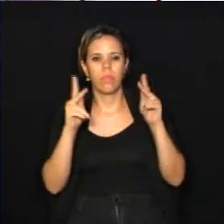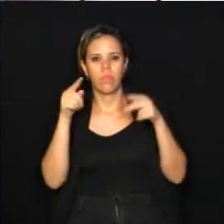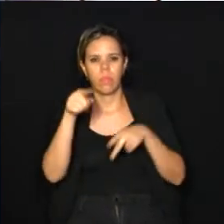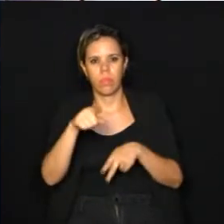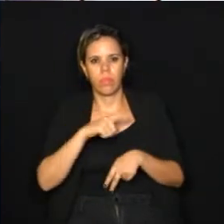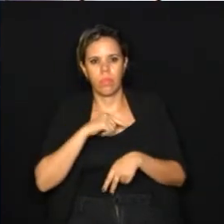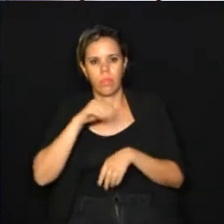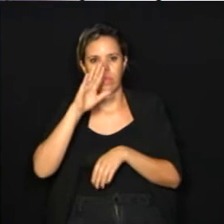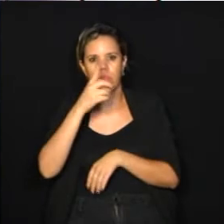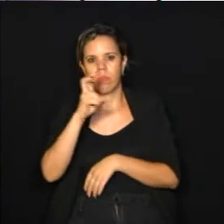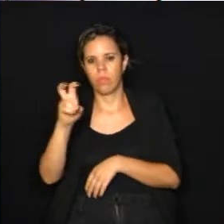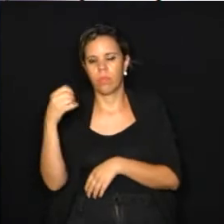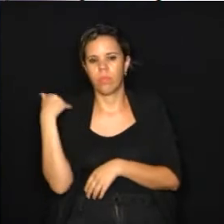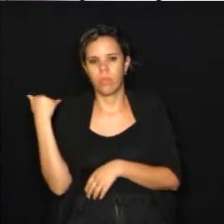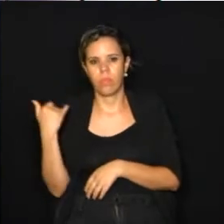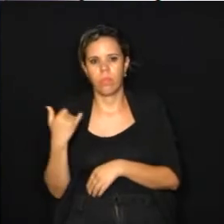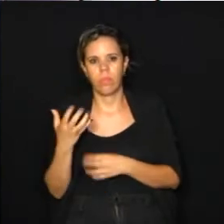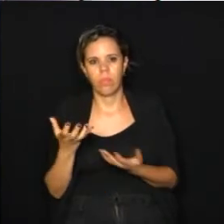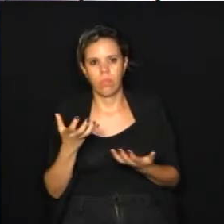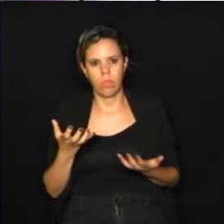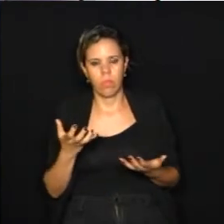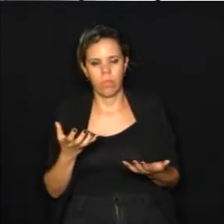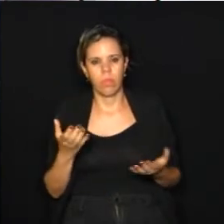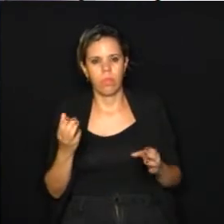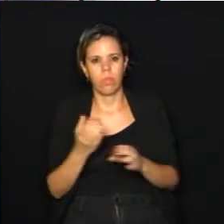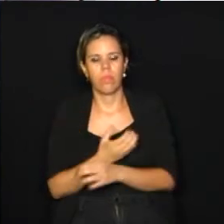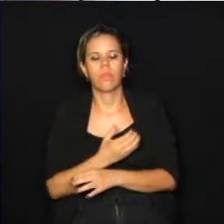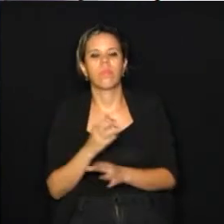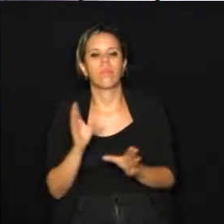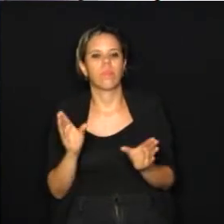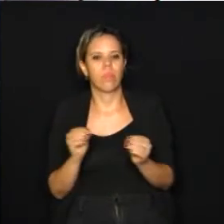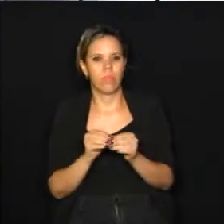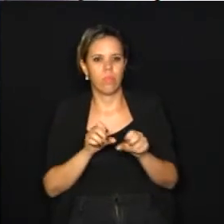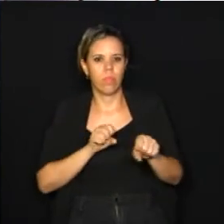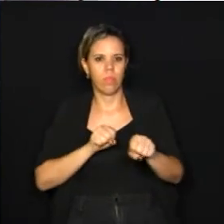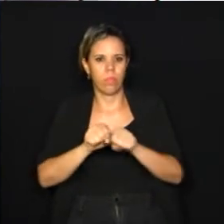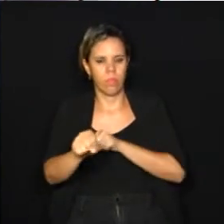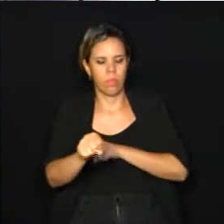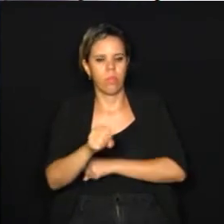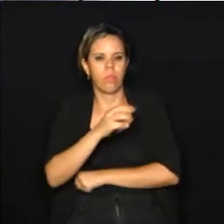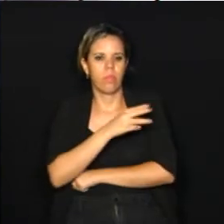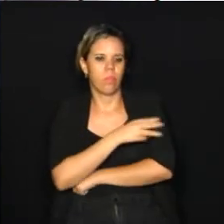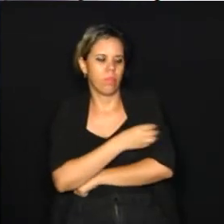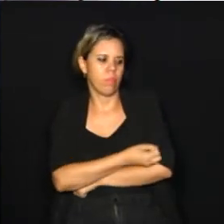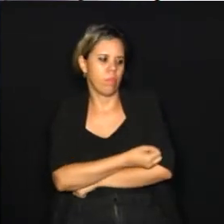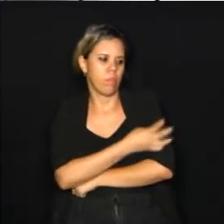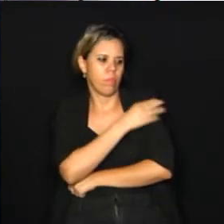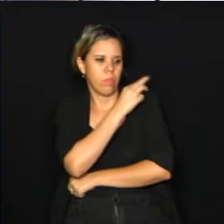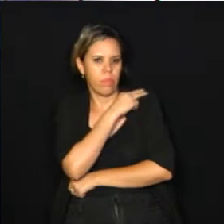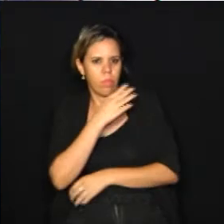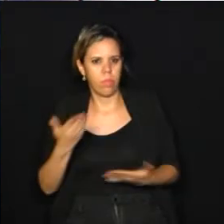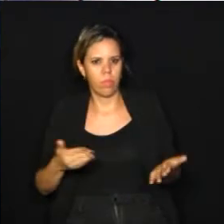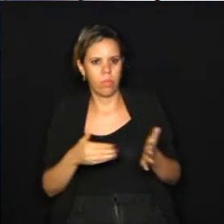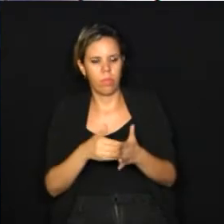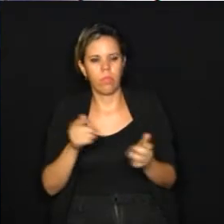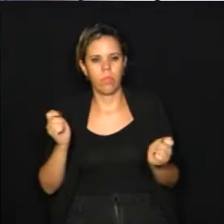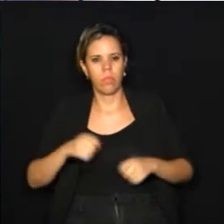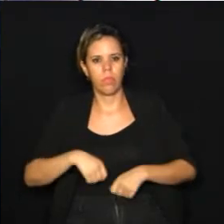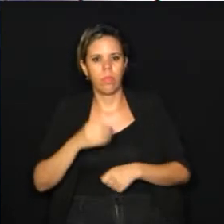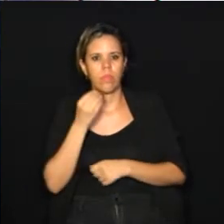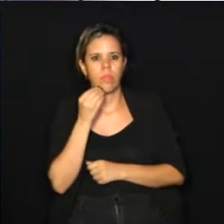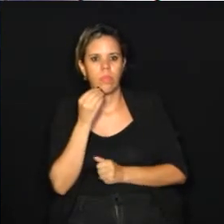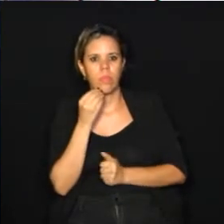tem mais de 15 anos e quer completar os estudos do ensino fundamental e médio, hoje é a última